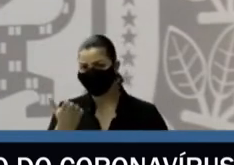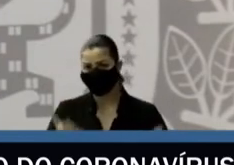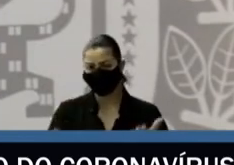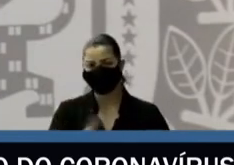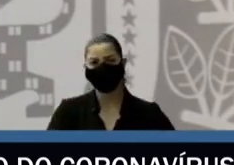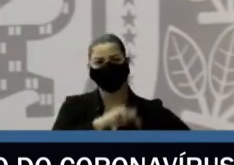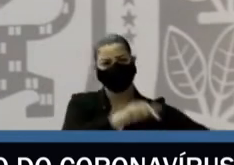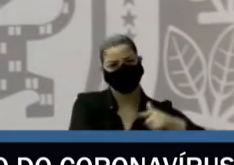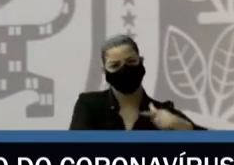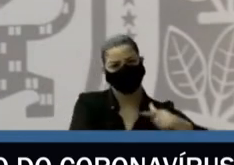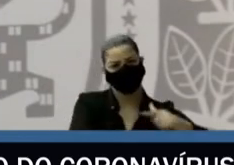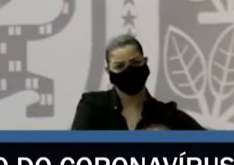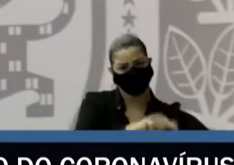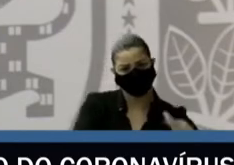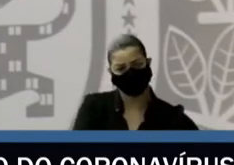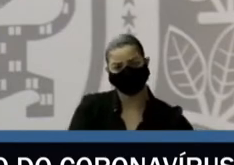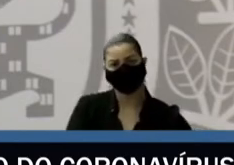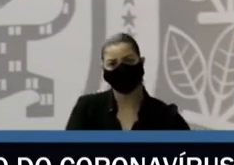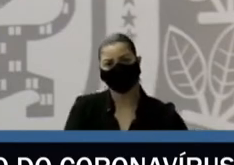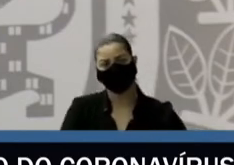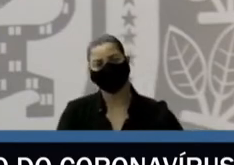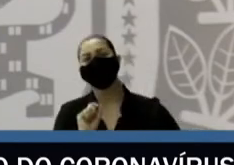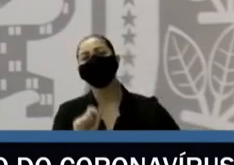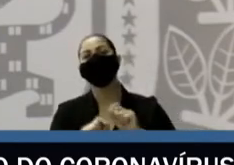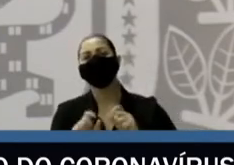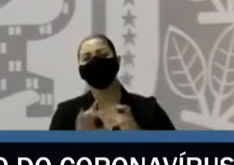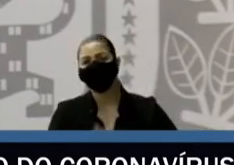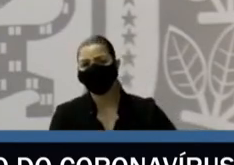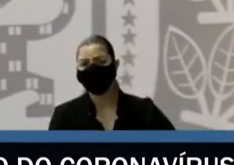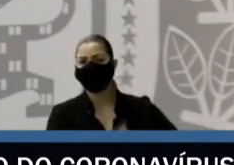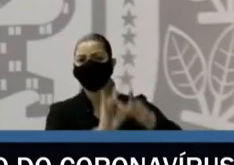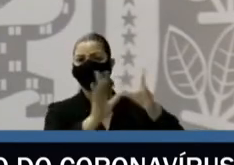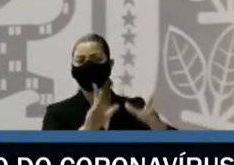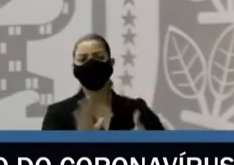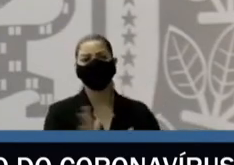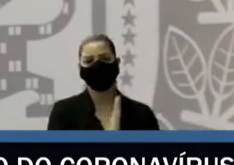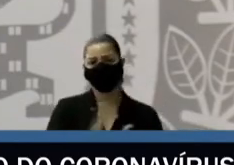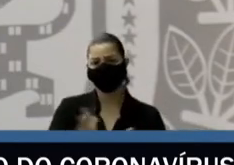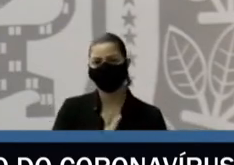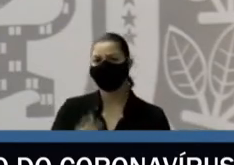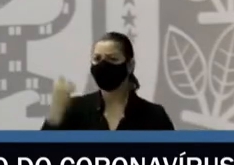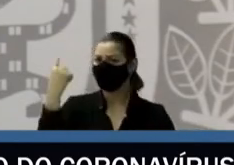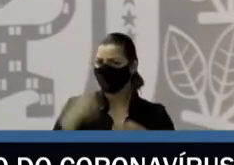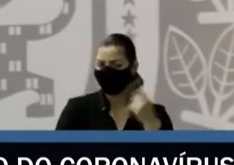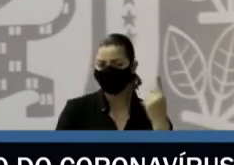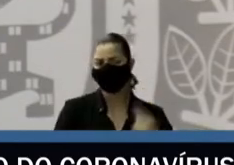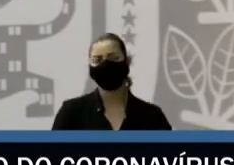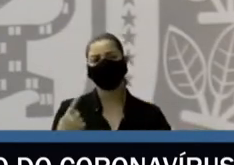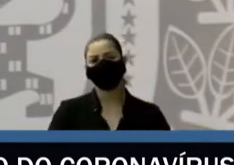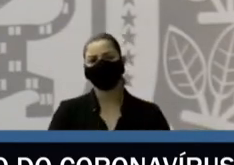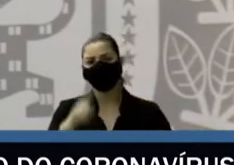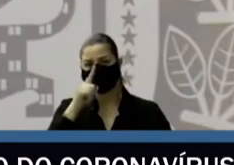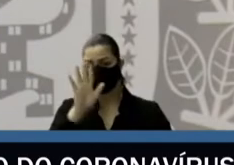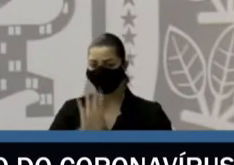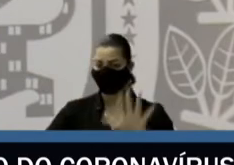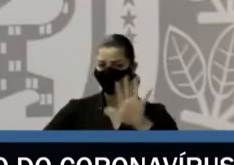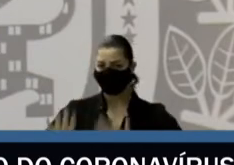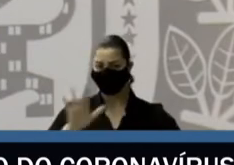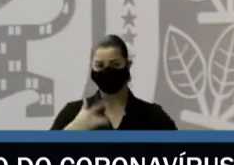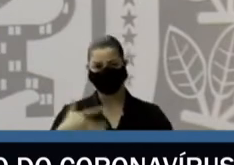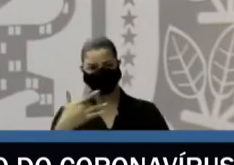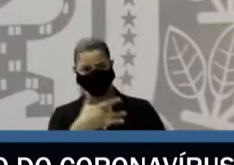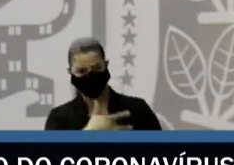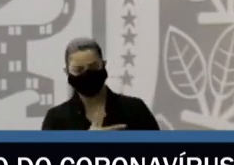entre essas atividades, o que é permitido, o que não é, em função desse grau de risco de saúde, e a gente